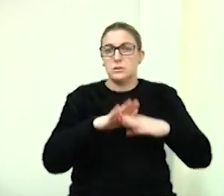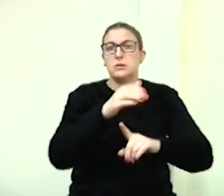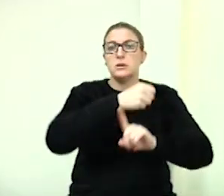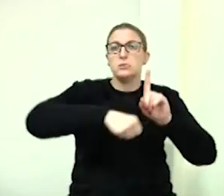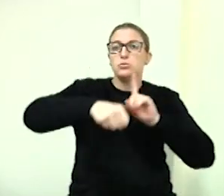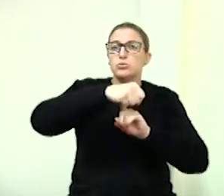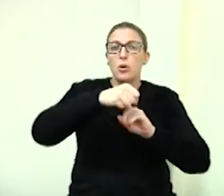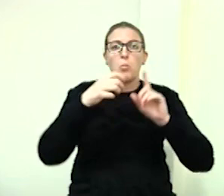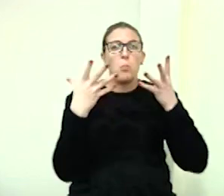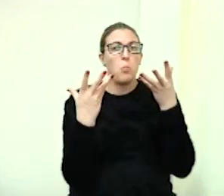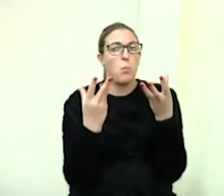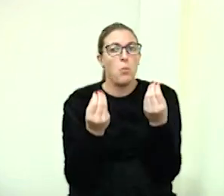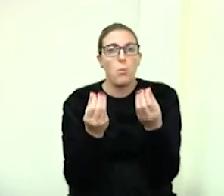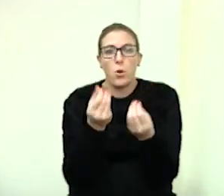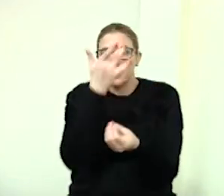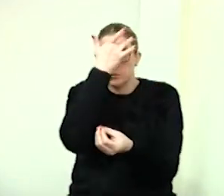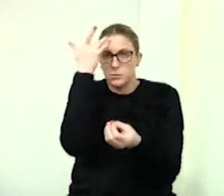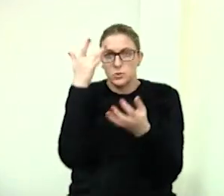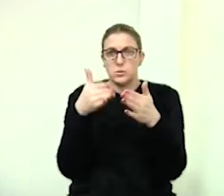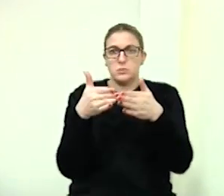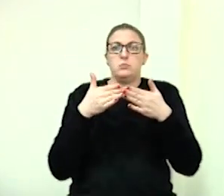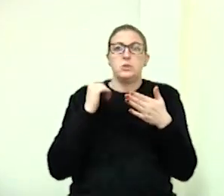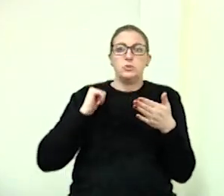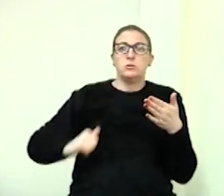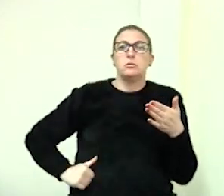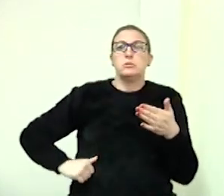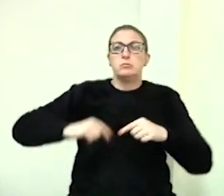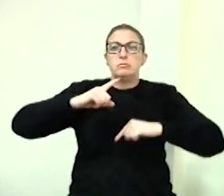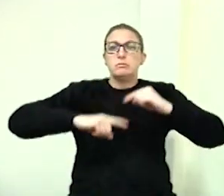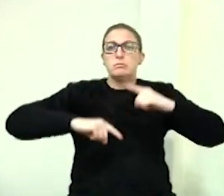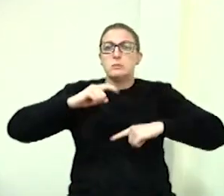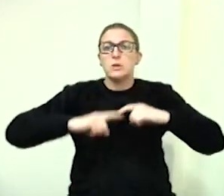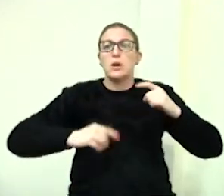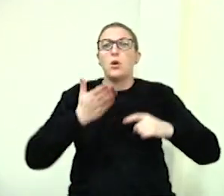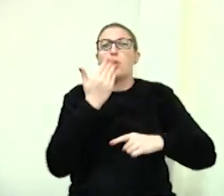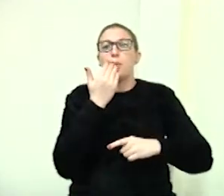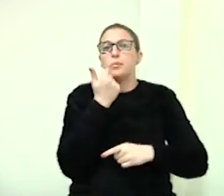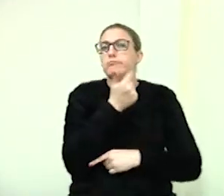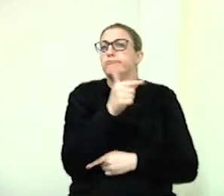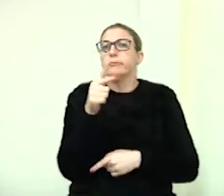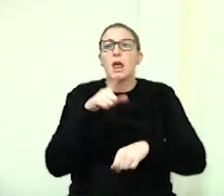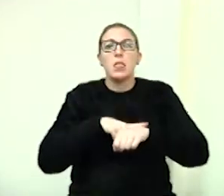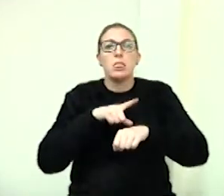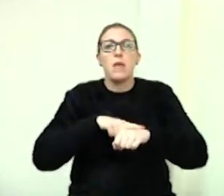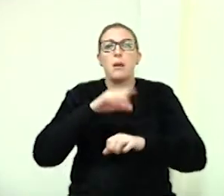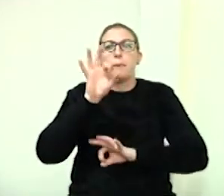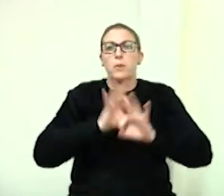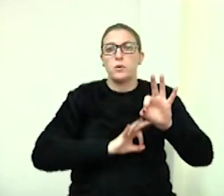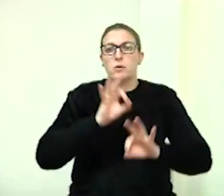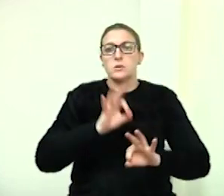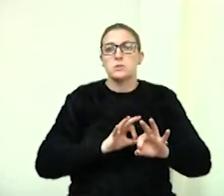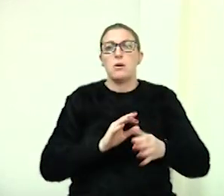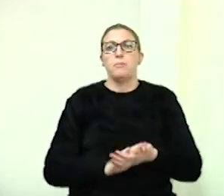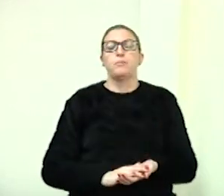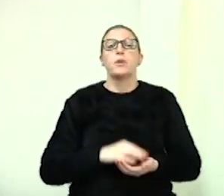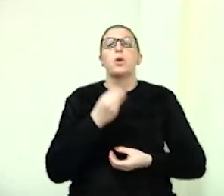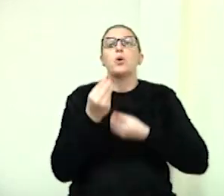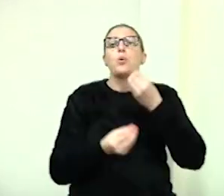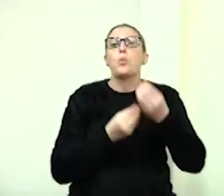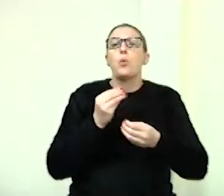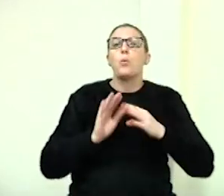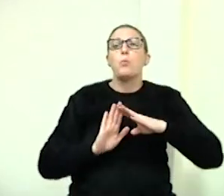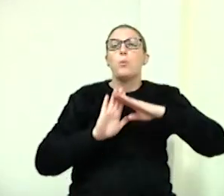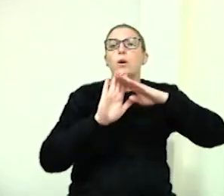momento, tu não tem como se organizar. E eu vejo assim, de verdade. Como é que foi o auxílio dos 600 reais, por exemplo? A